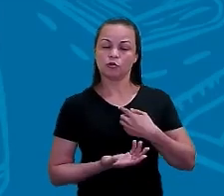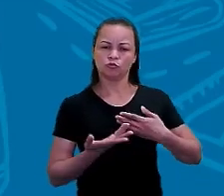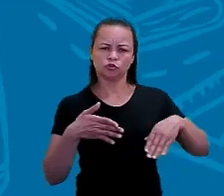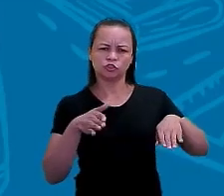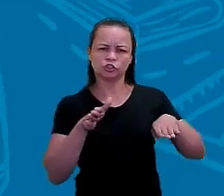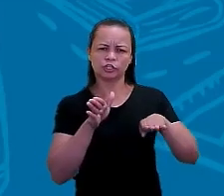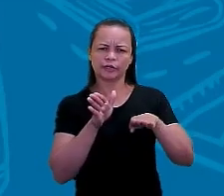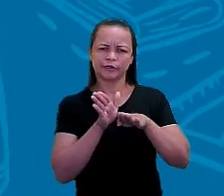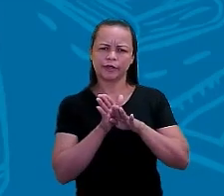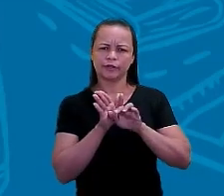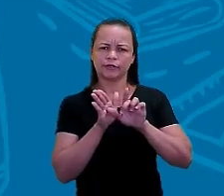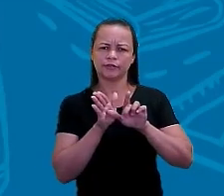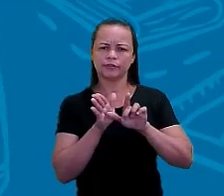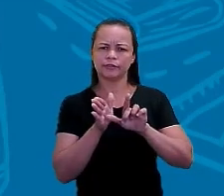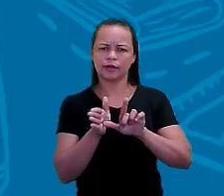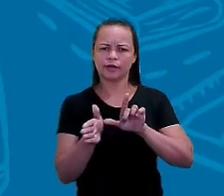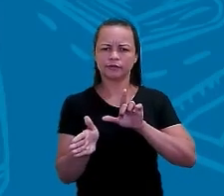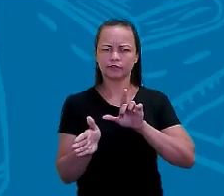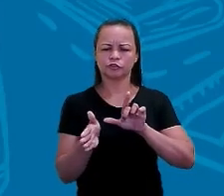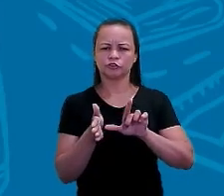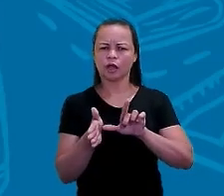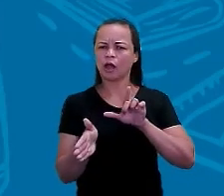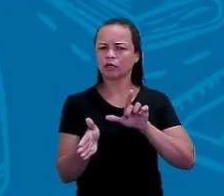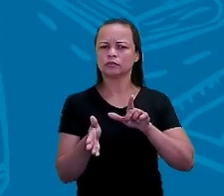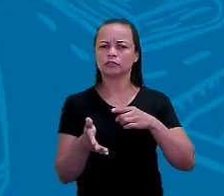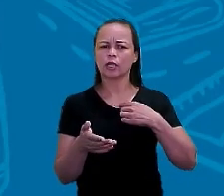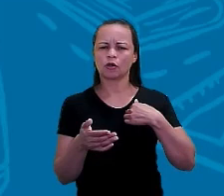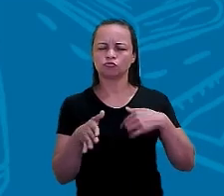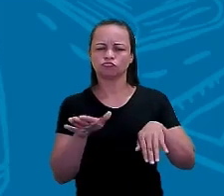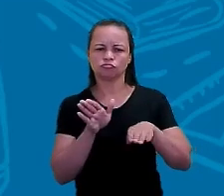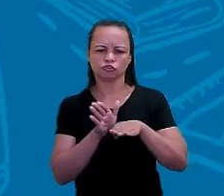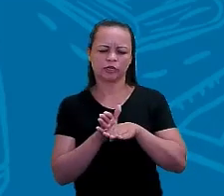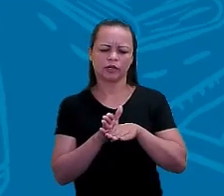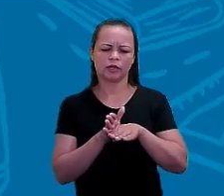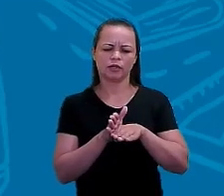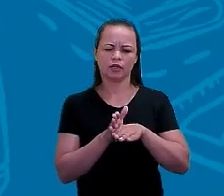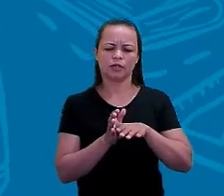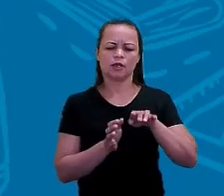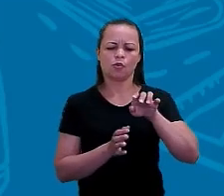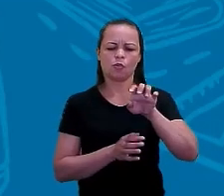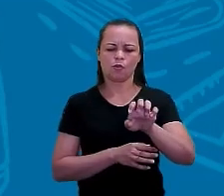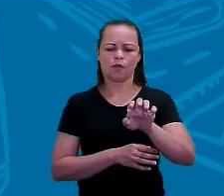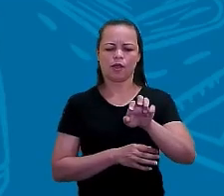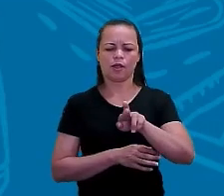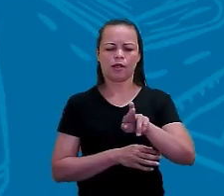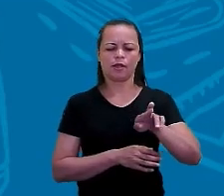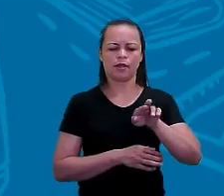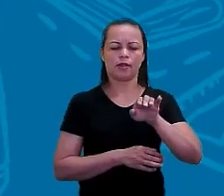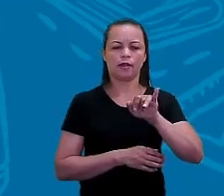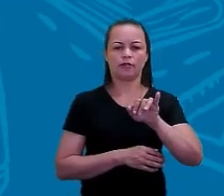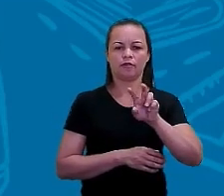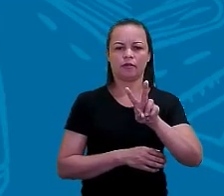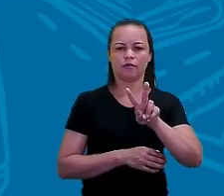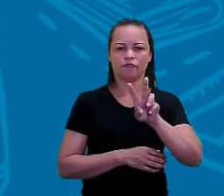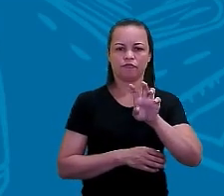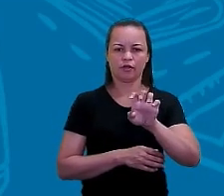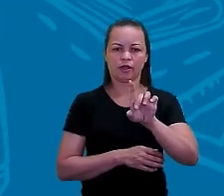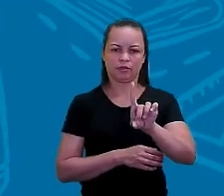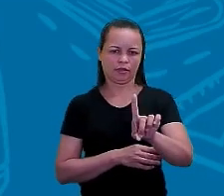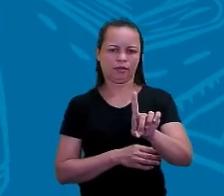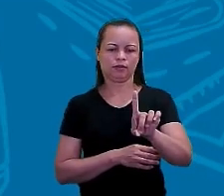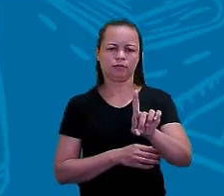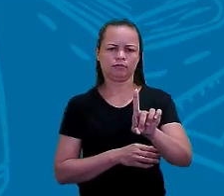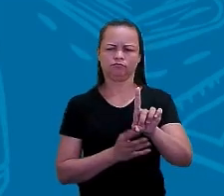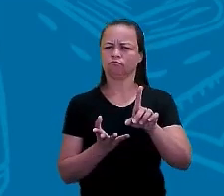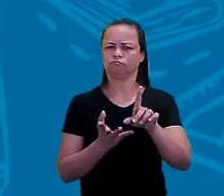cheguei cedo. Eu cheguei cedo. Por que cheguei? Olha o ED, está no passado. Por que só foi destacado